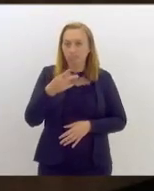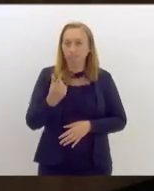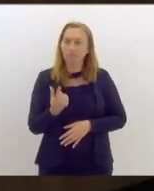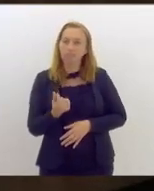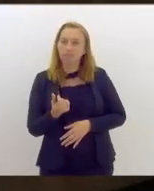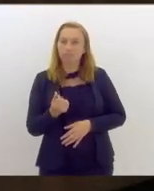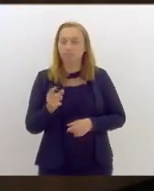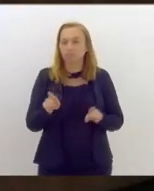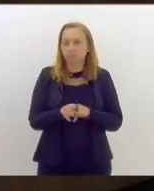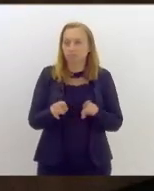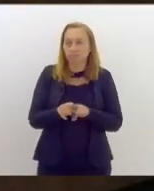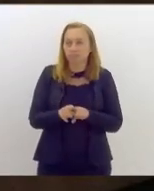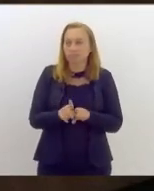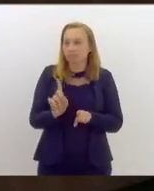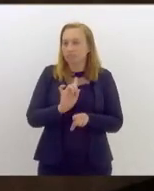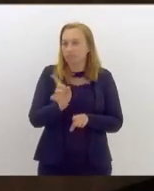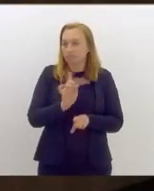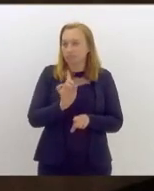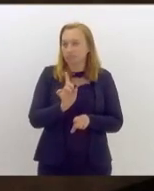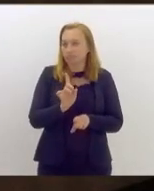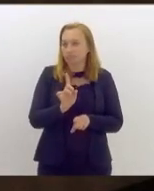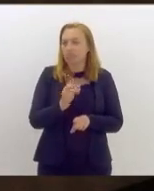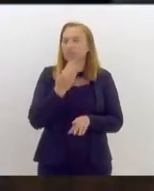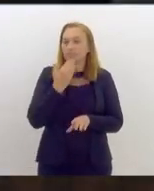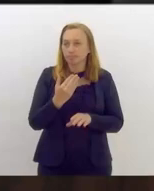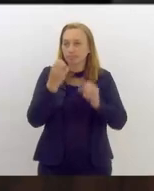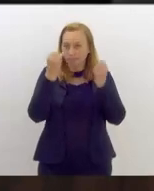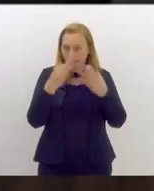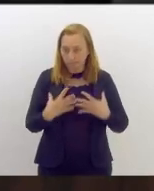também não sei o que nós reformamos